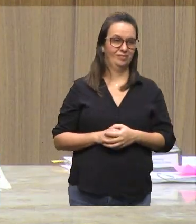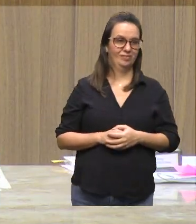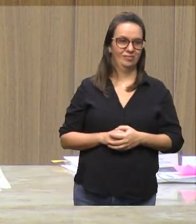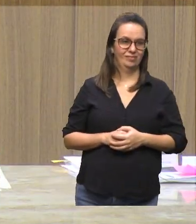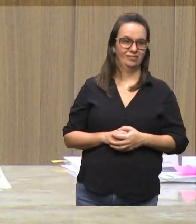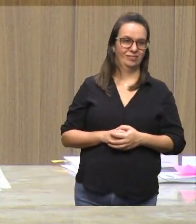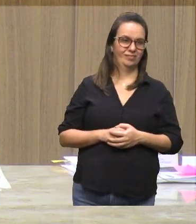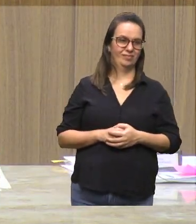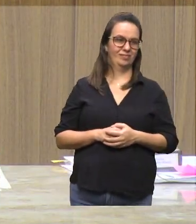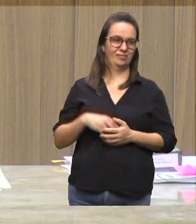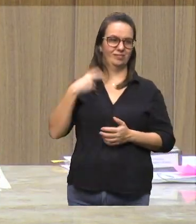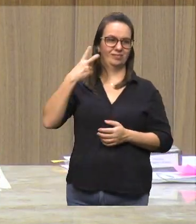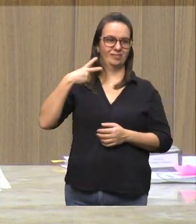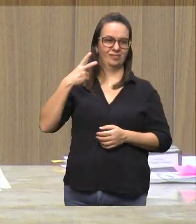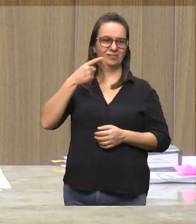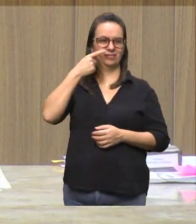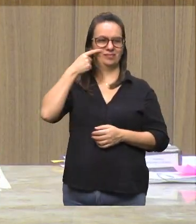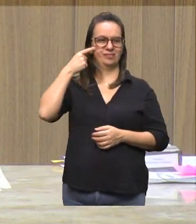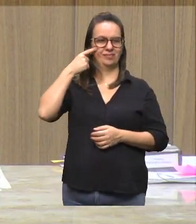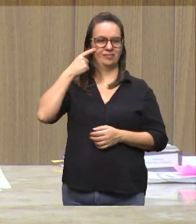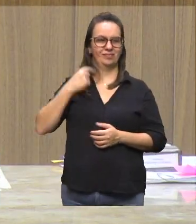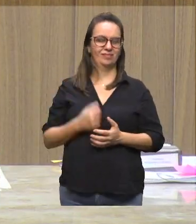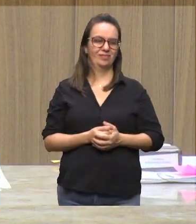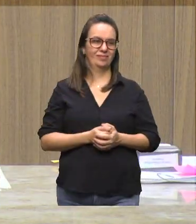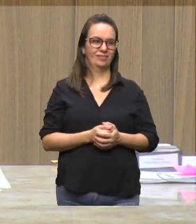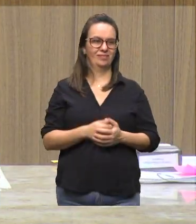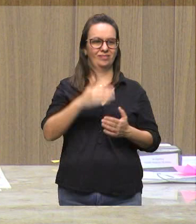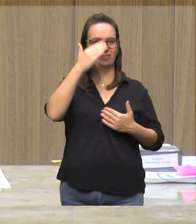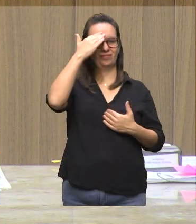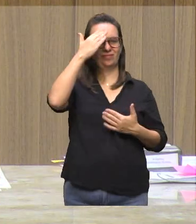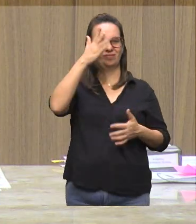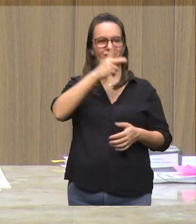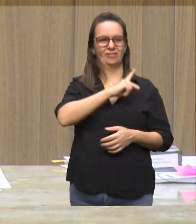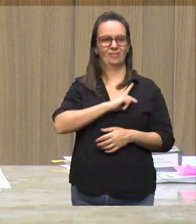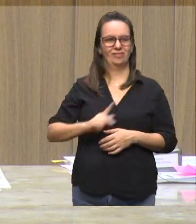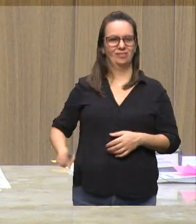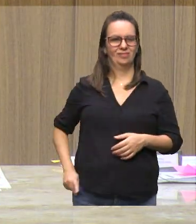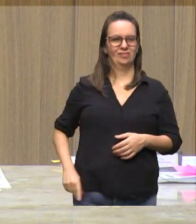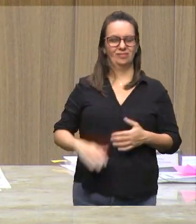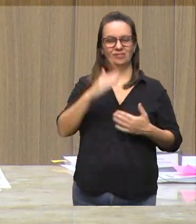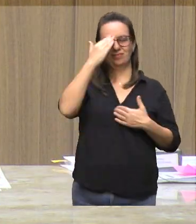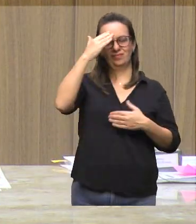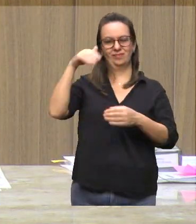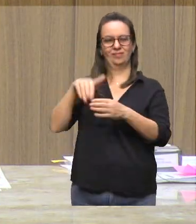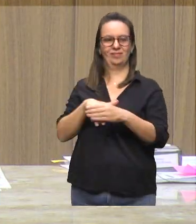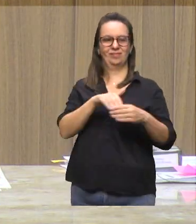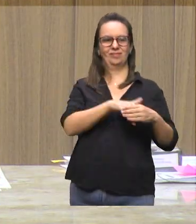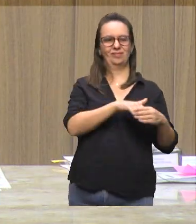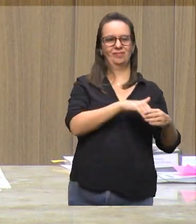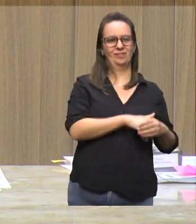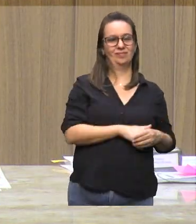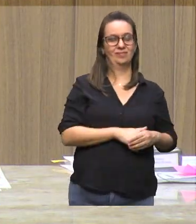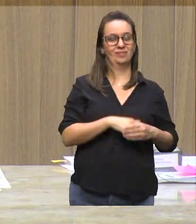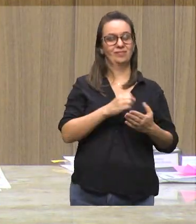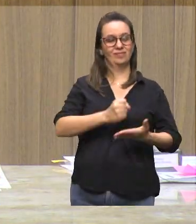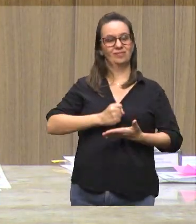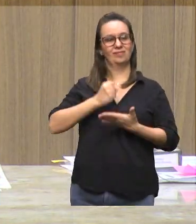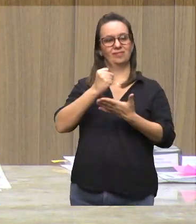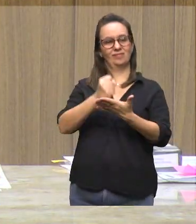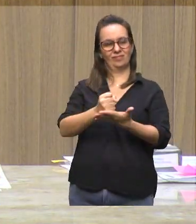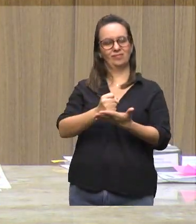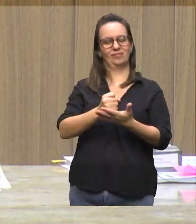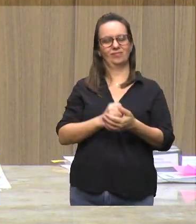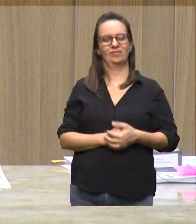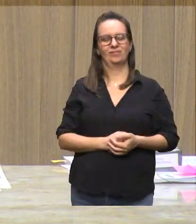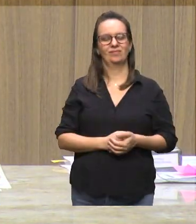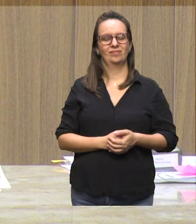do vereador Vinícius Simini. Obrigado, senhora presidente. Agradecer a votação dos nobres pares, a manifestação de apoio do vereador Tenente Gênova, do